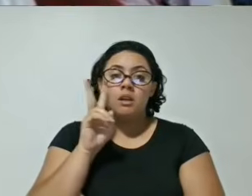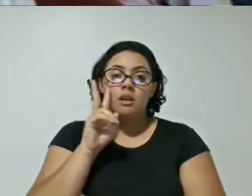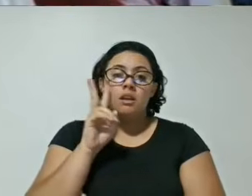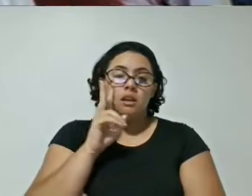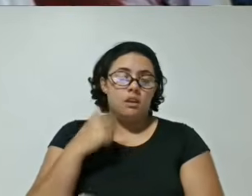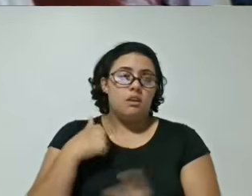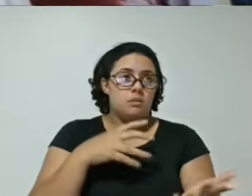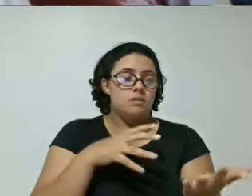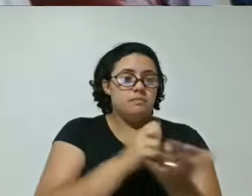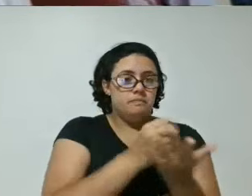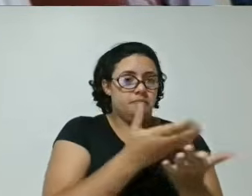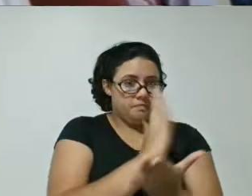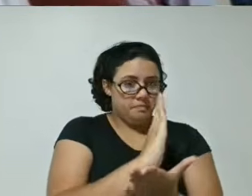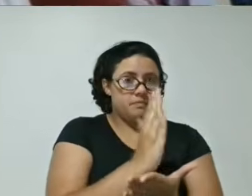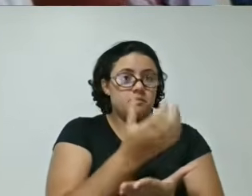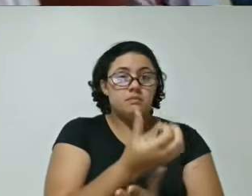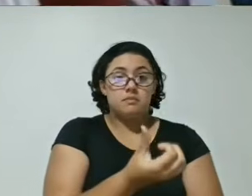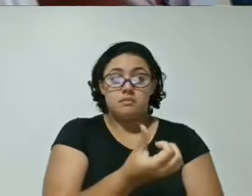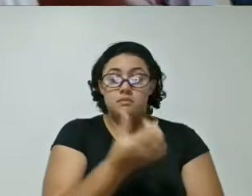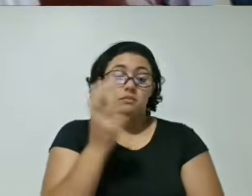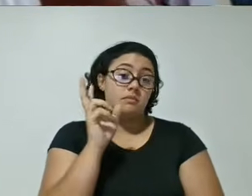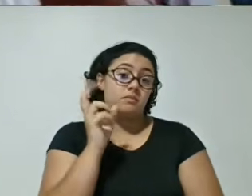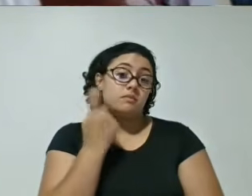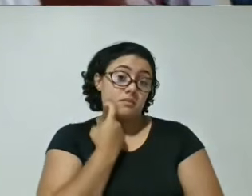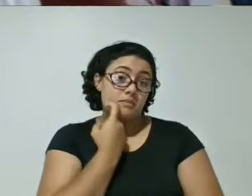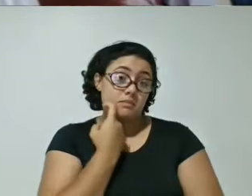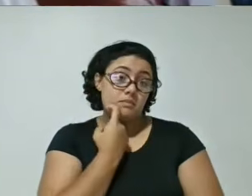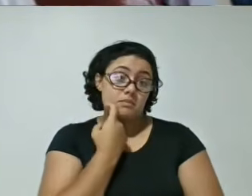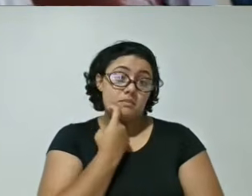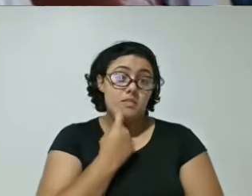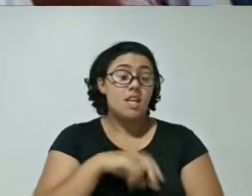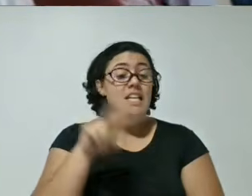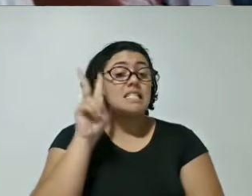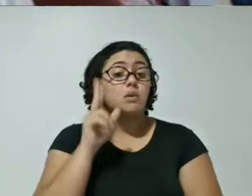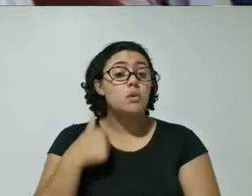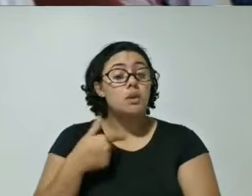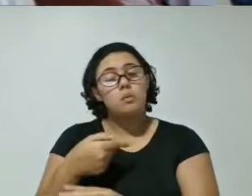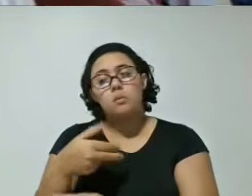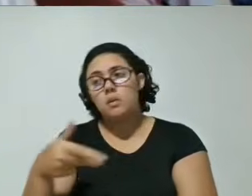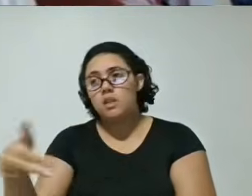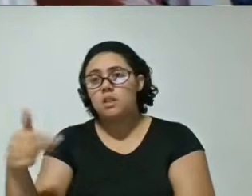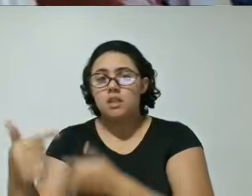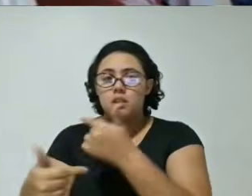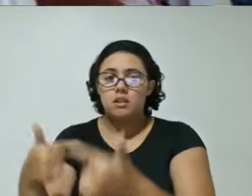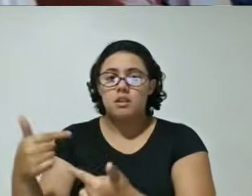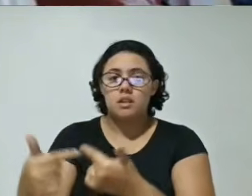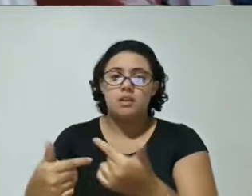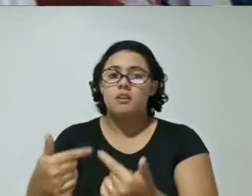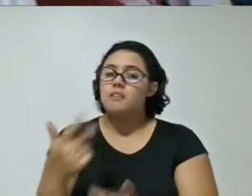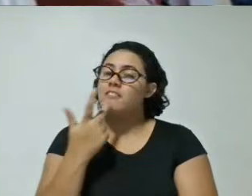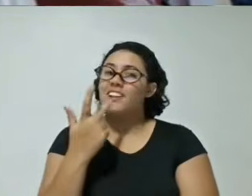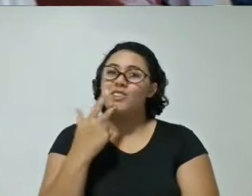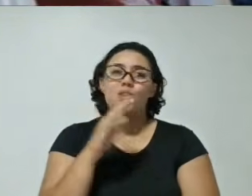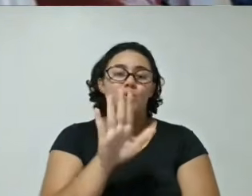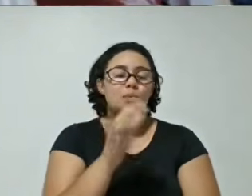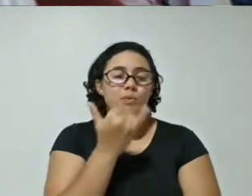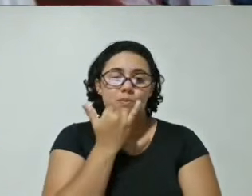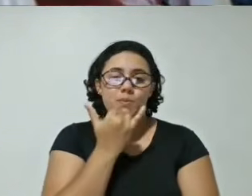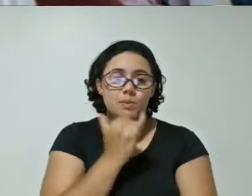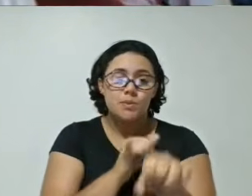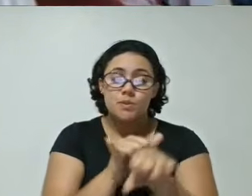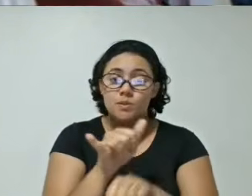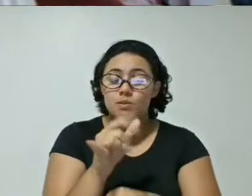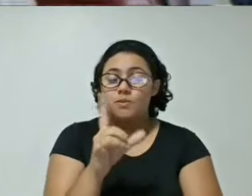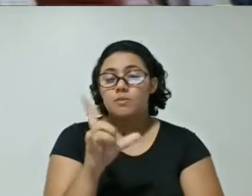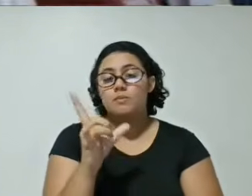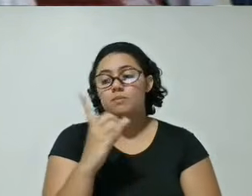quando eu estava indo trabalhar, me ligaram do RH e disseram que tinha tido um engano, que eu não ia para Lagoa do